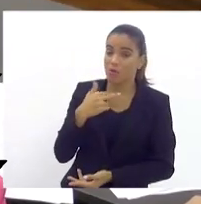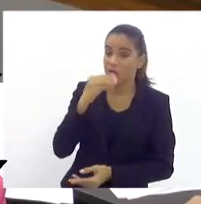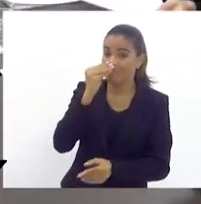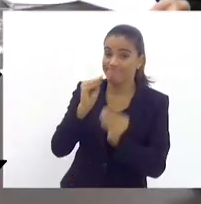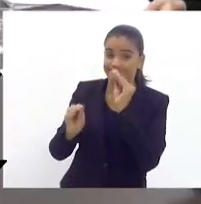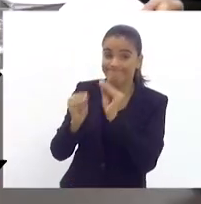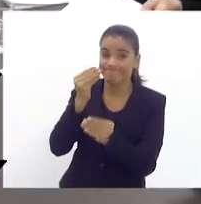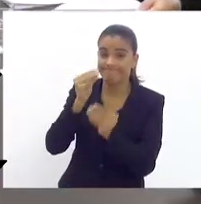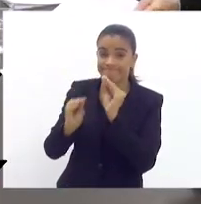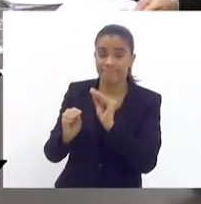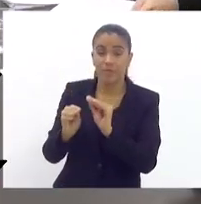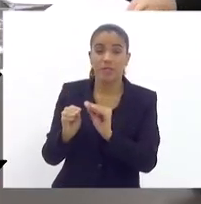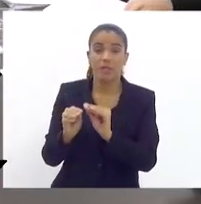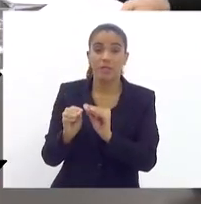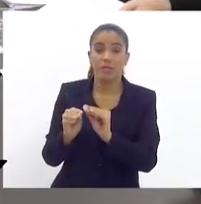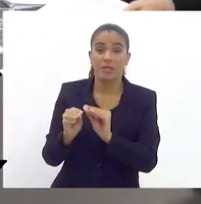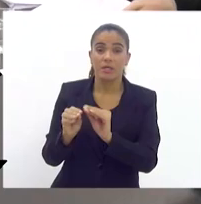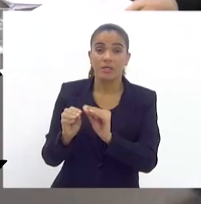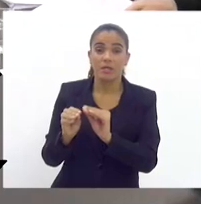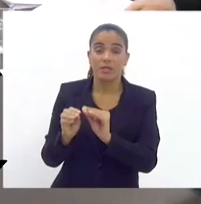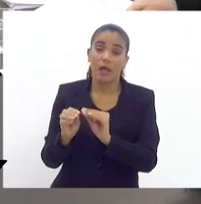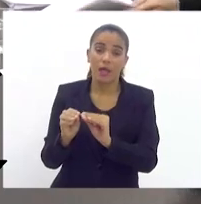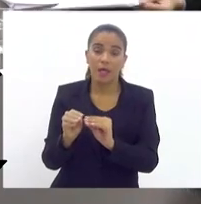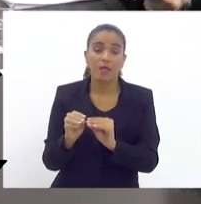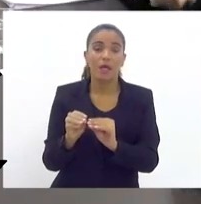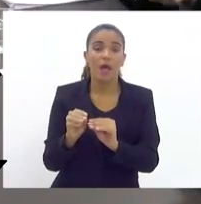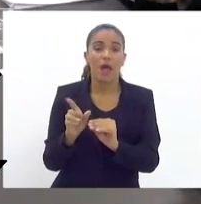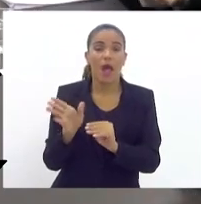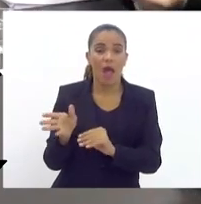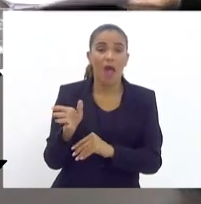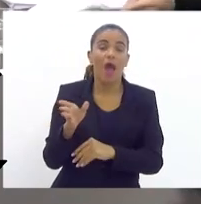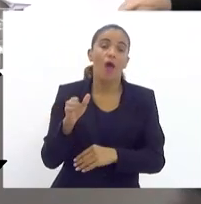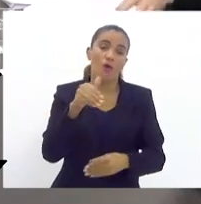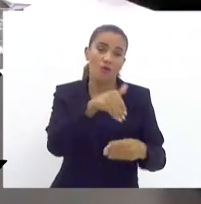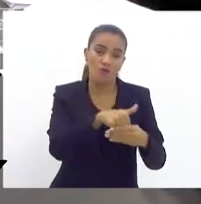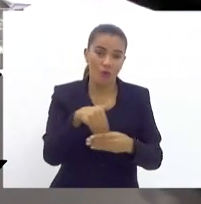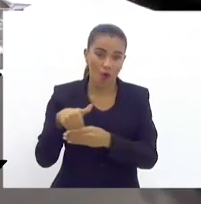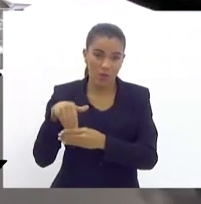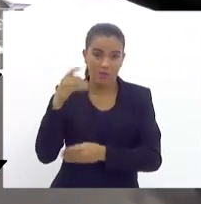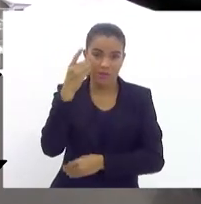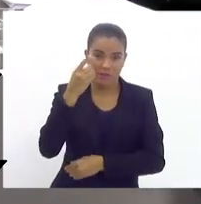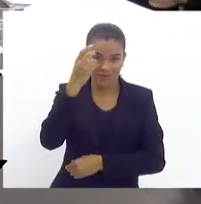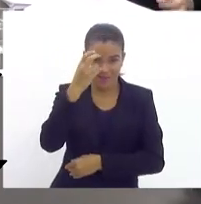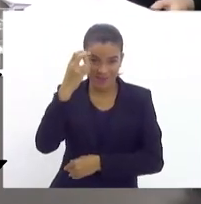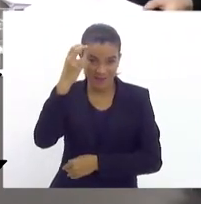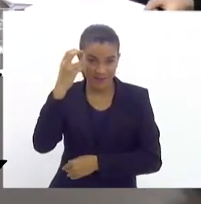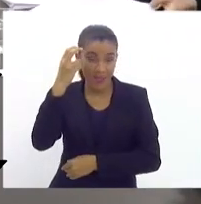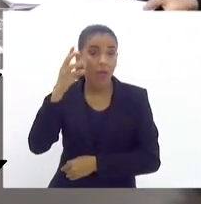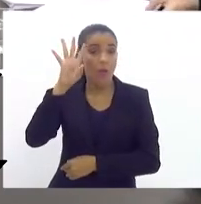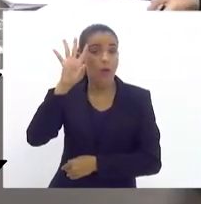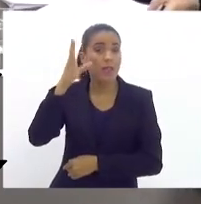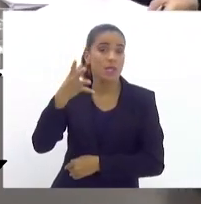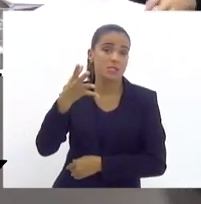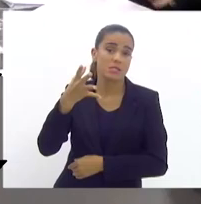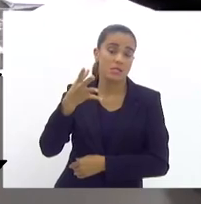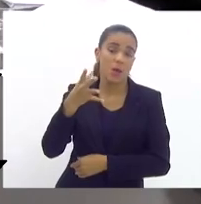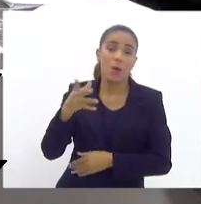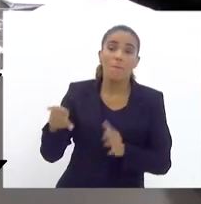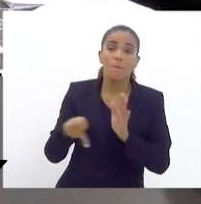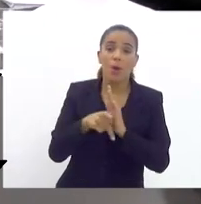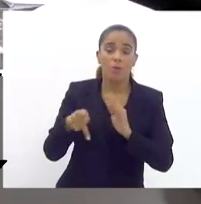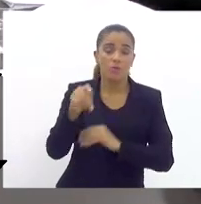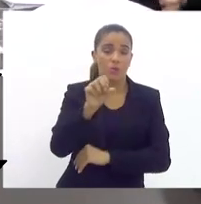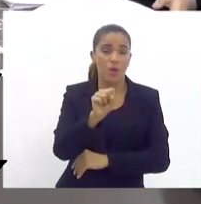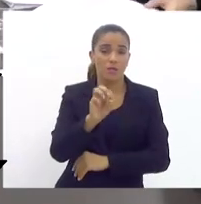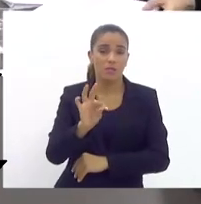fato é que o que dá substância ao voto divergente da deputada Verônica é justamente uma decisão recente do Supremo Tribunal